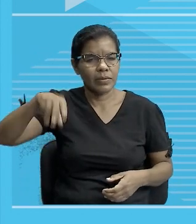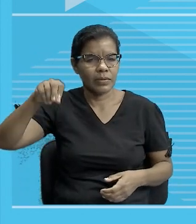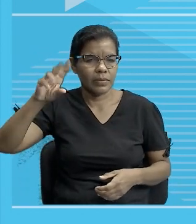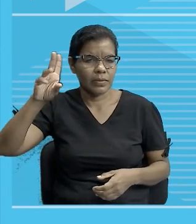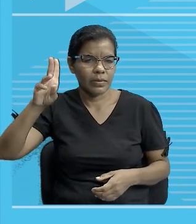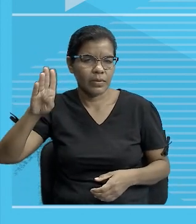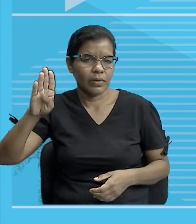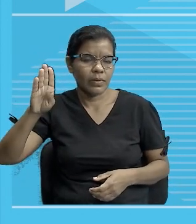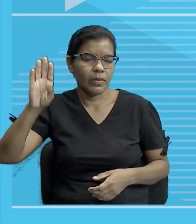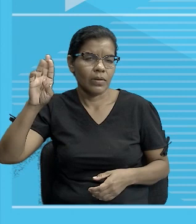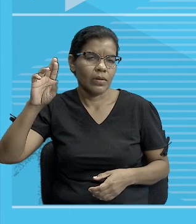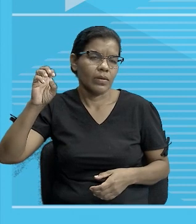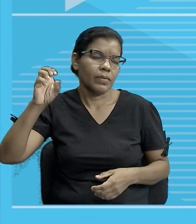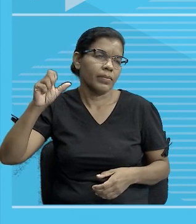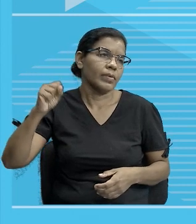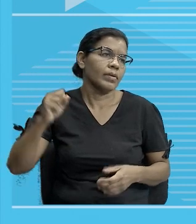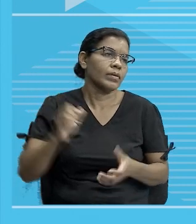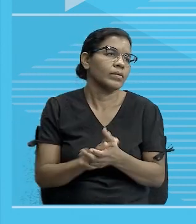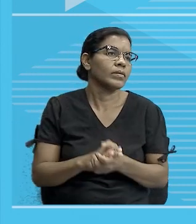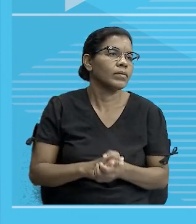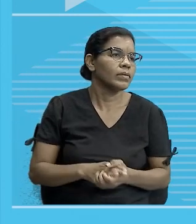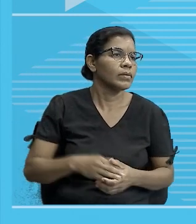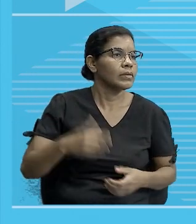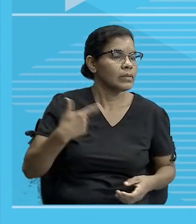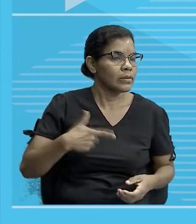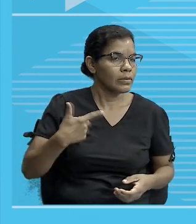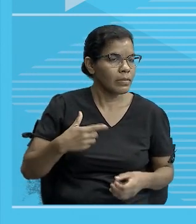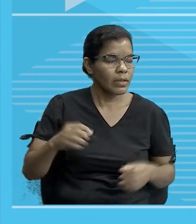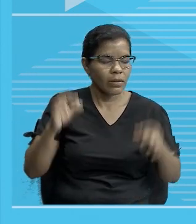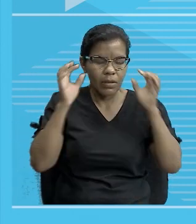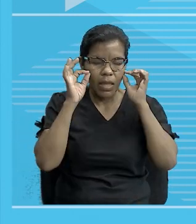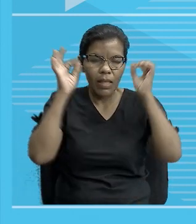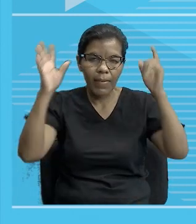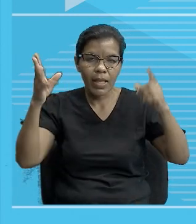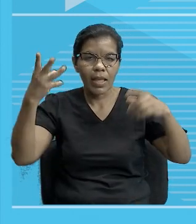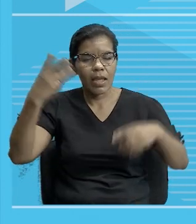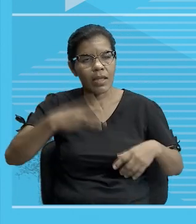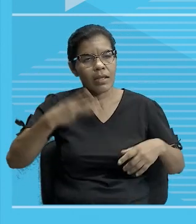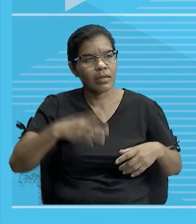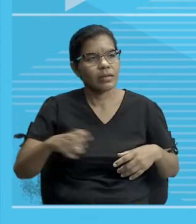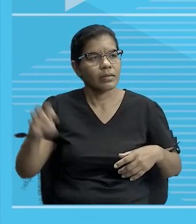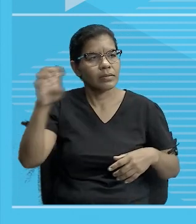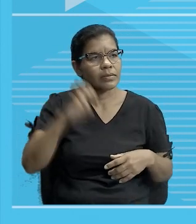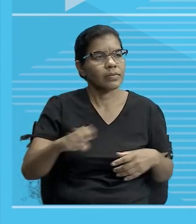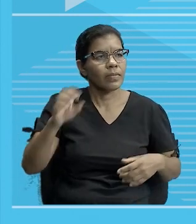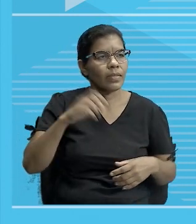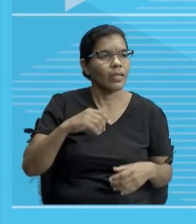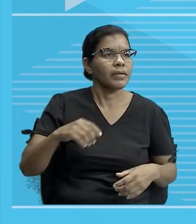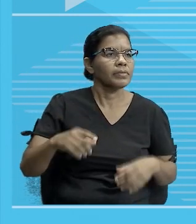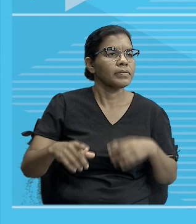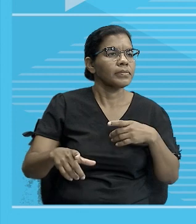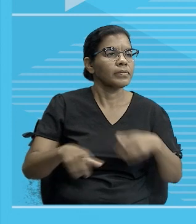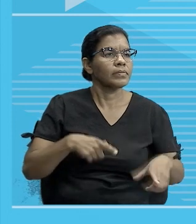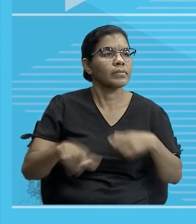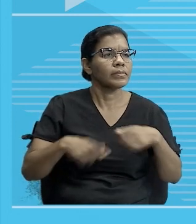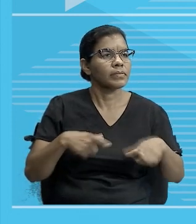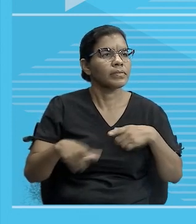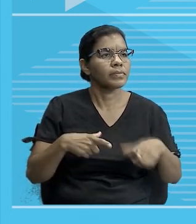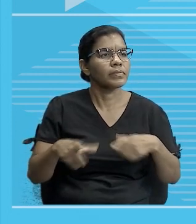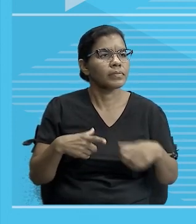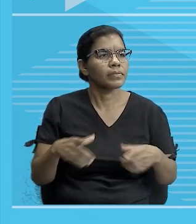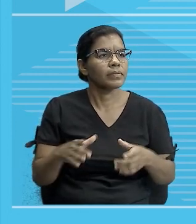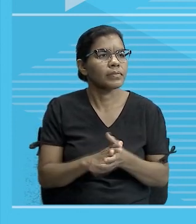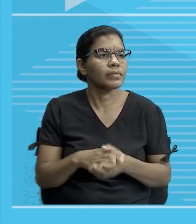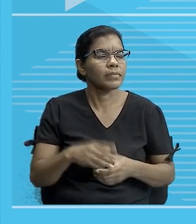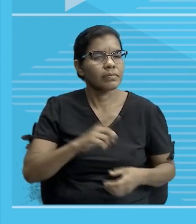Chama Despertado o Terceiro Estado. Minha nossa. Olha os trabalhadores lá em cima. Olha a imagem aqui, ó. Estão lá